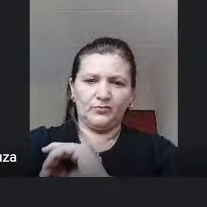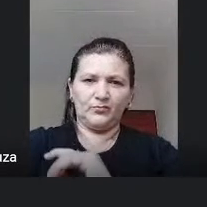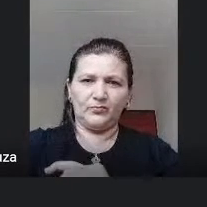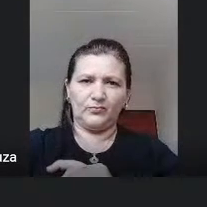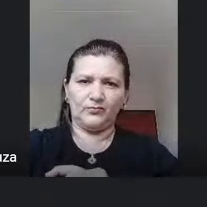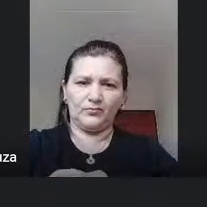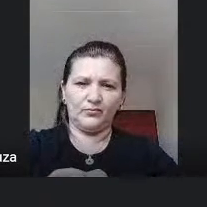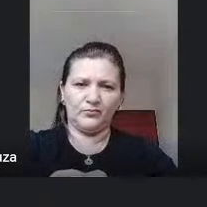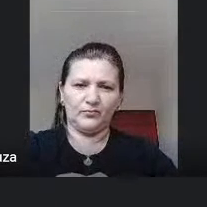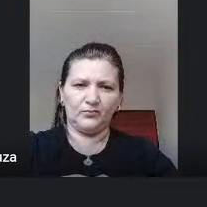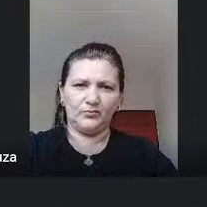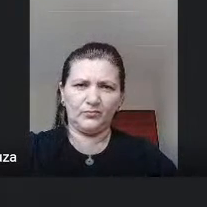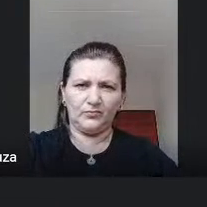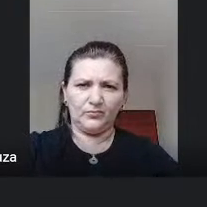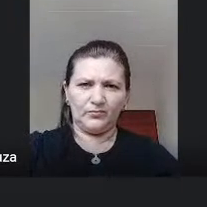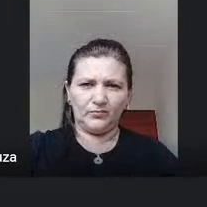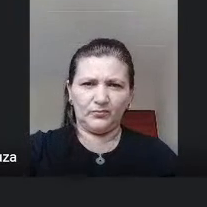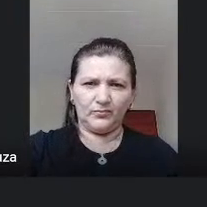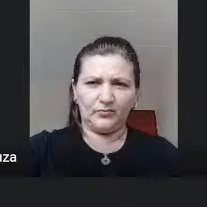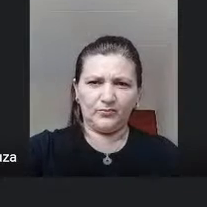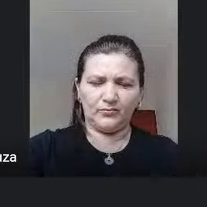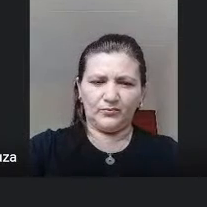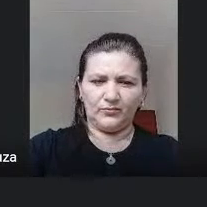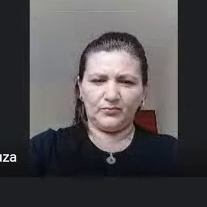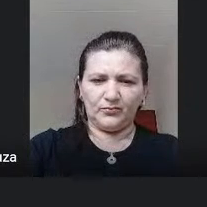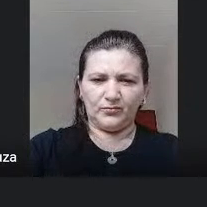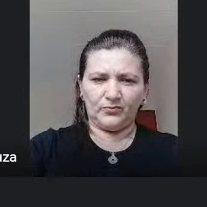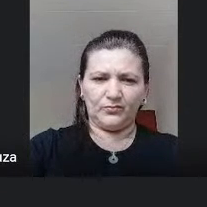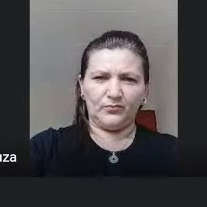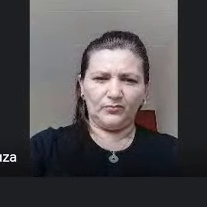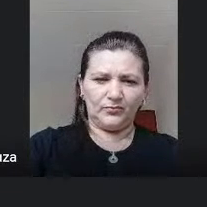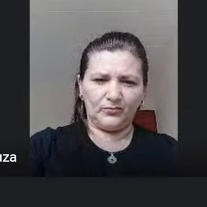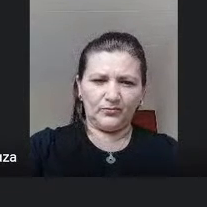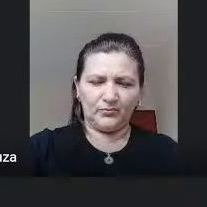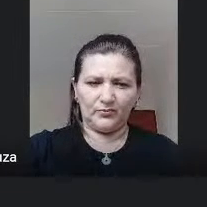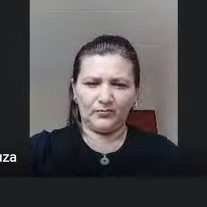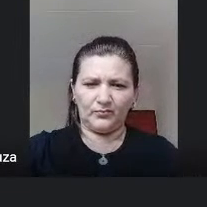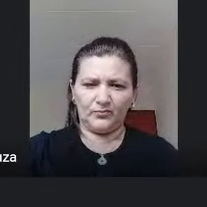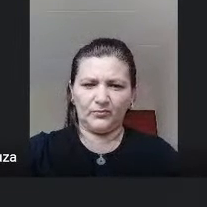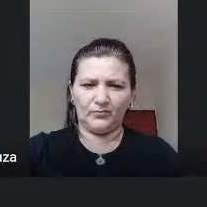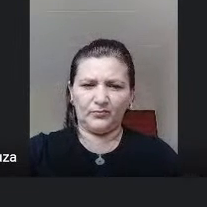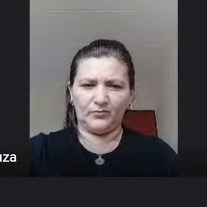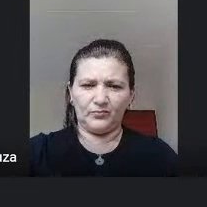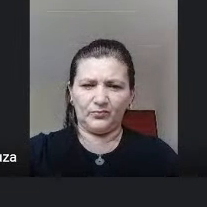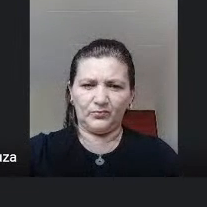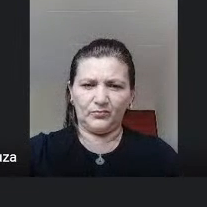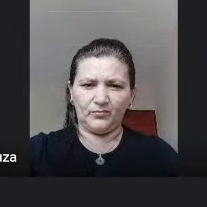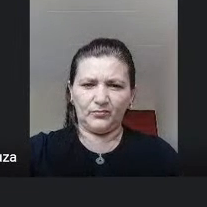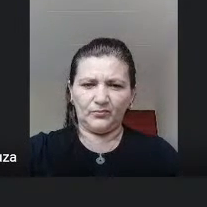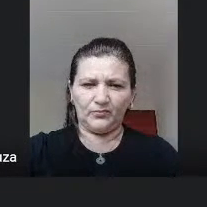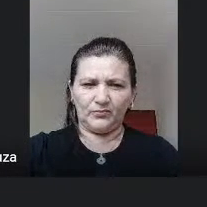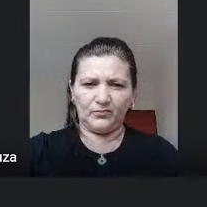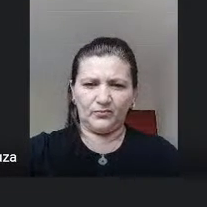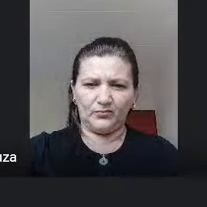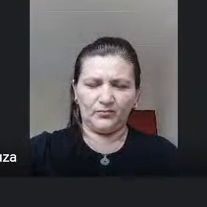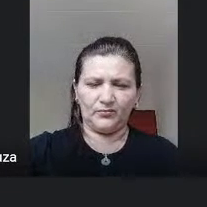Será que se ela mandasse a apresentação para alguém e entrasse pelo celular não facilitaria, não?